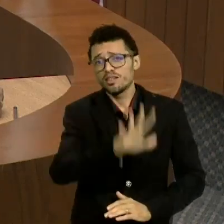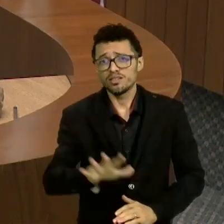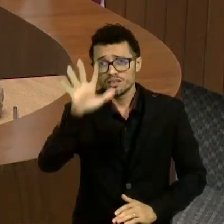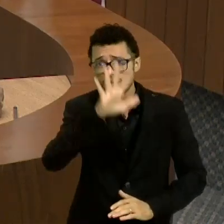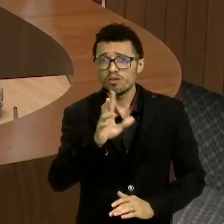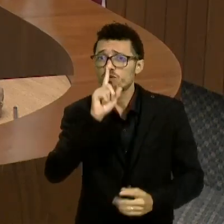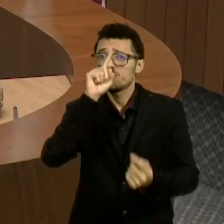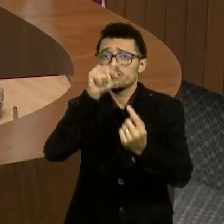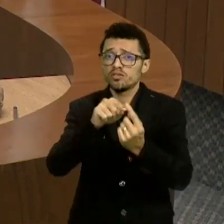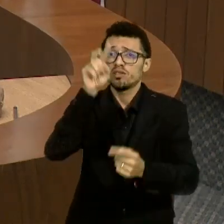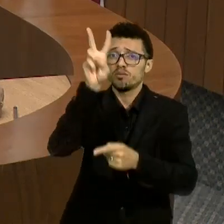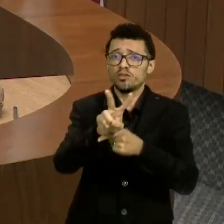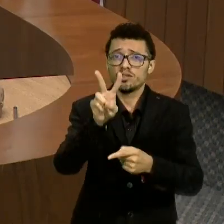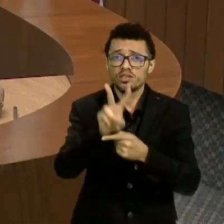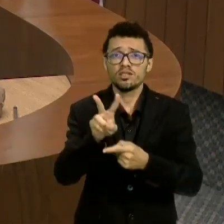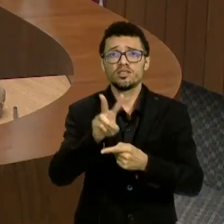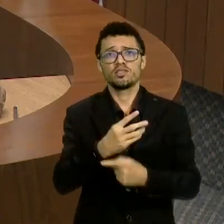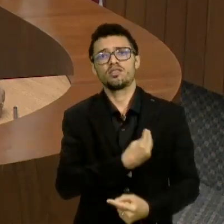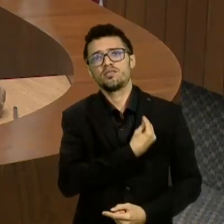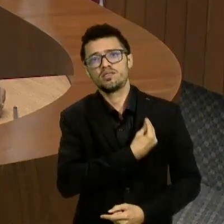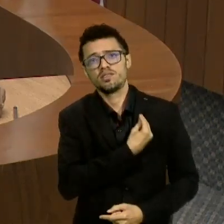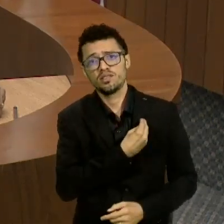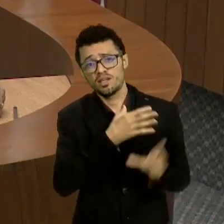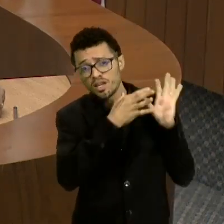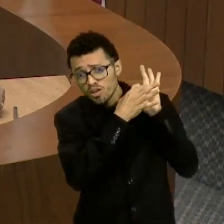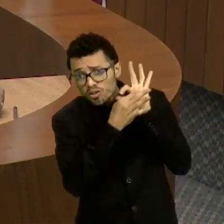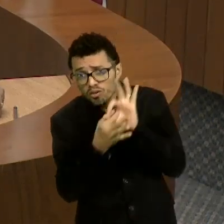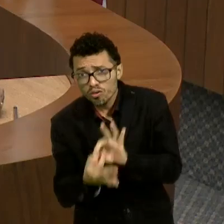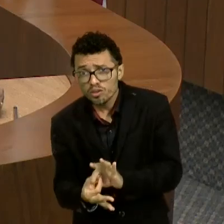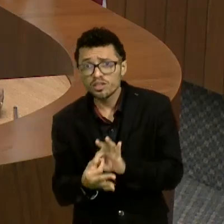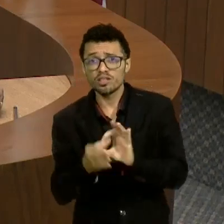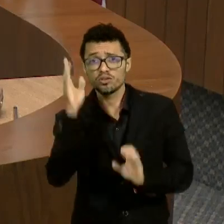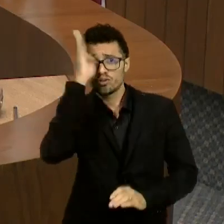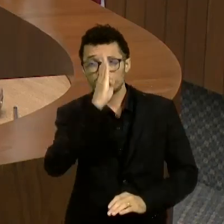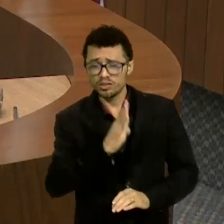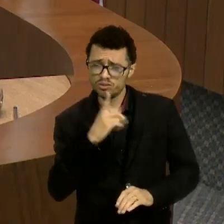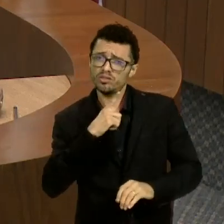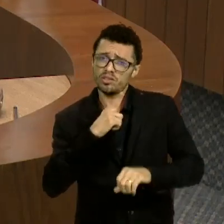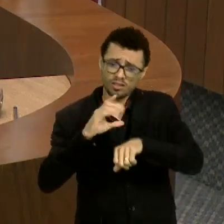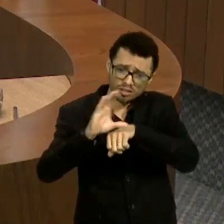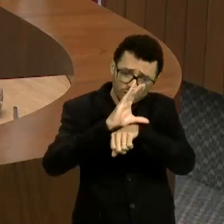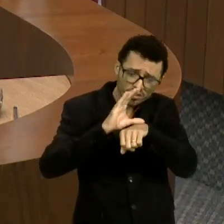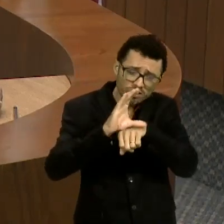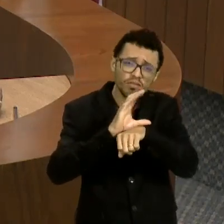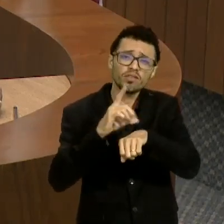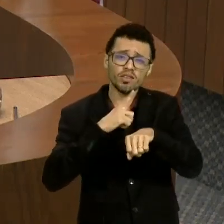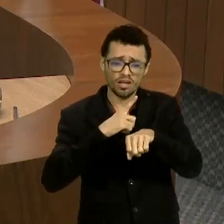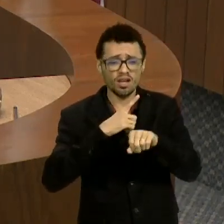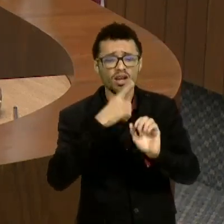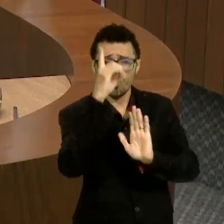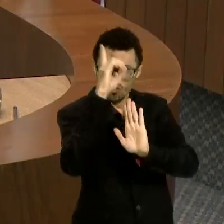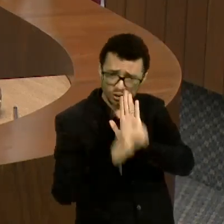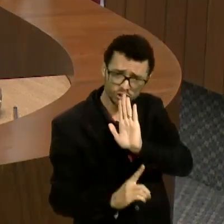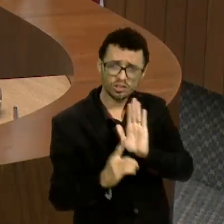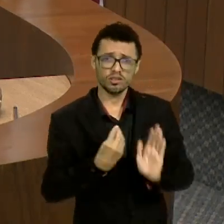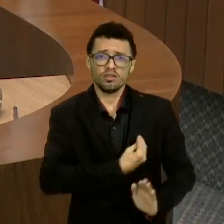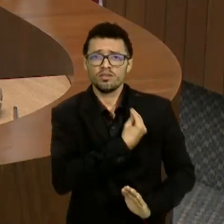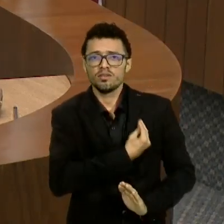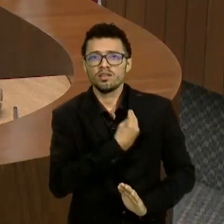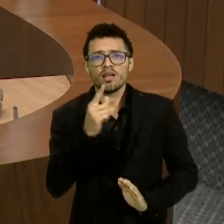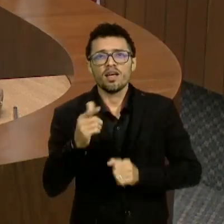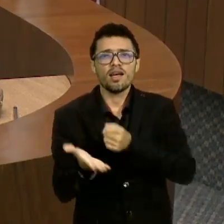estágios no contexto brasileiro a Constituição Federal também assegura o direito à Vida como Princípio